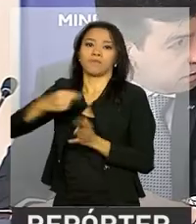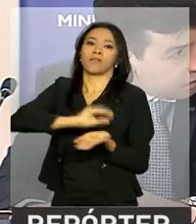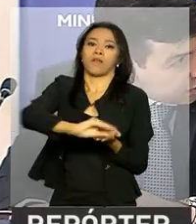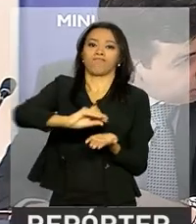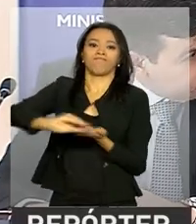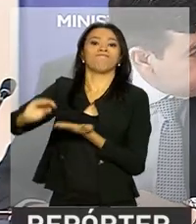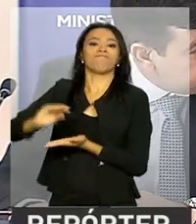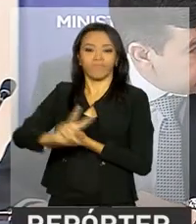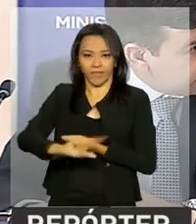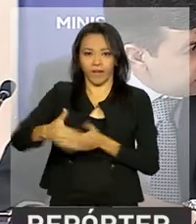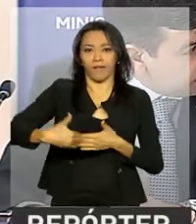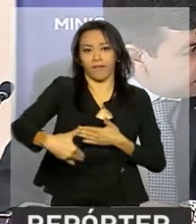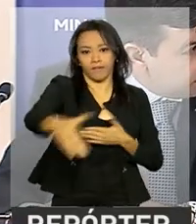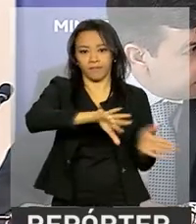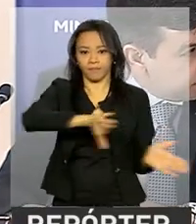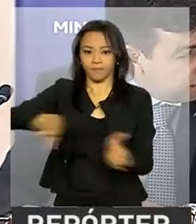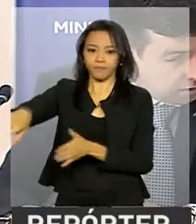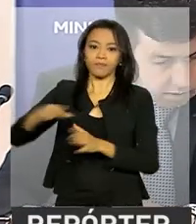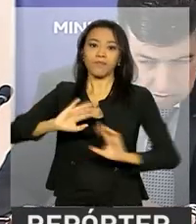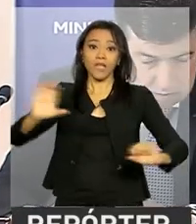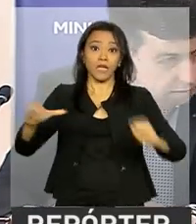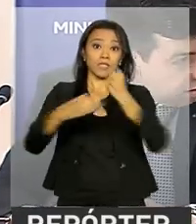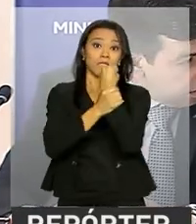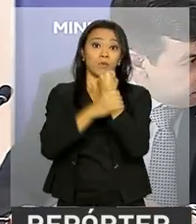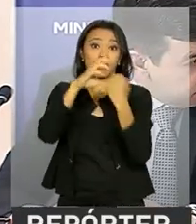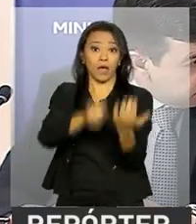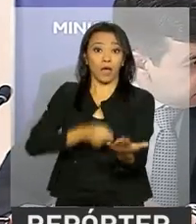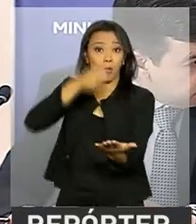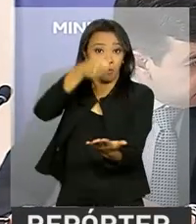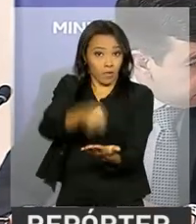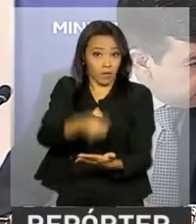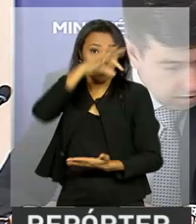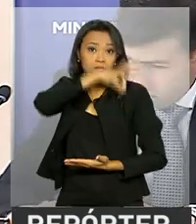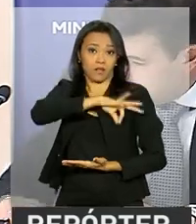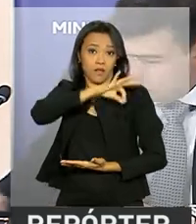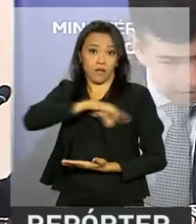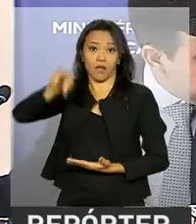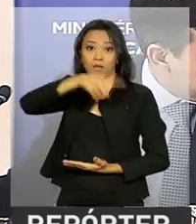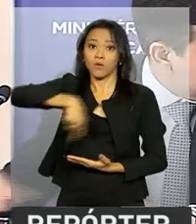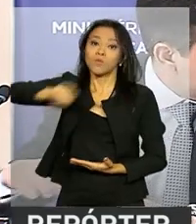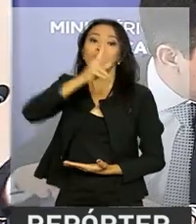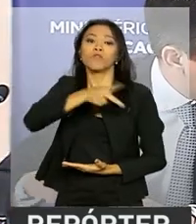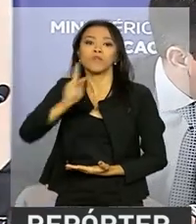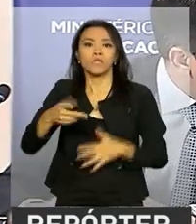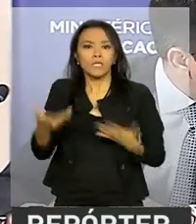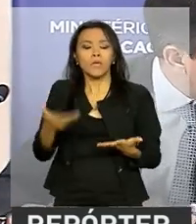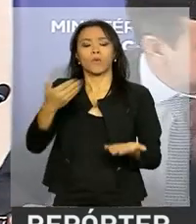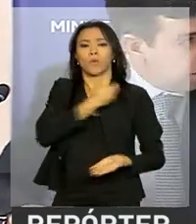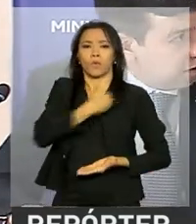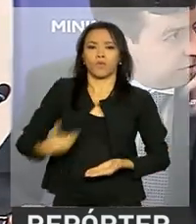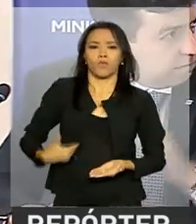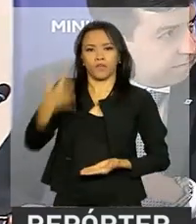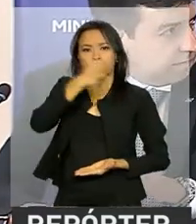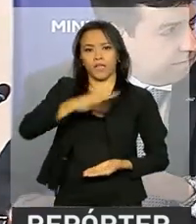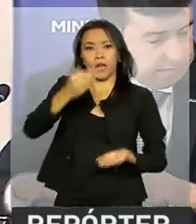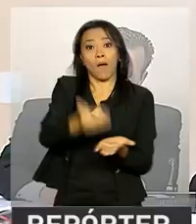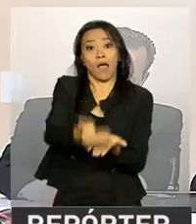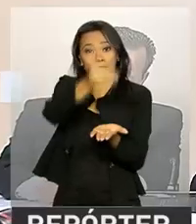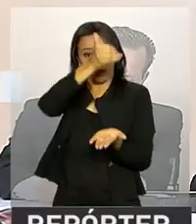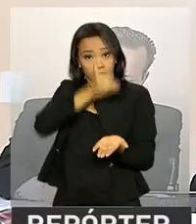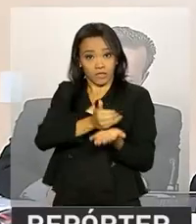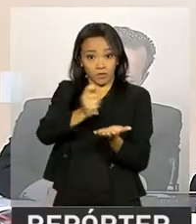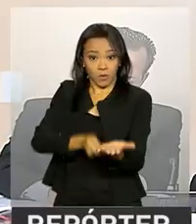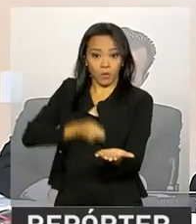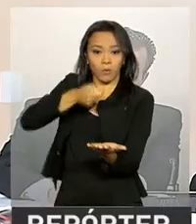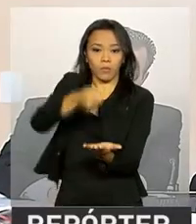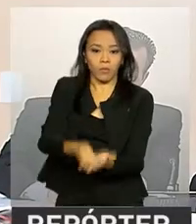mensalmente para garantir o pagamento dos salários dos professores o governo Federal antecipou o repasse do fundeb